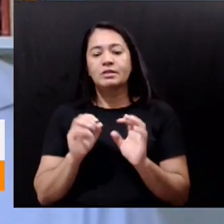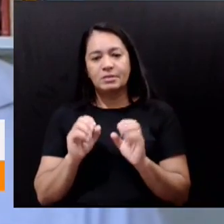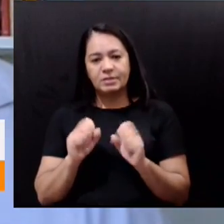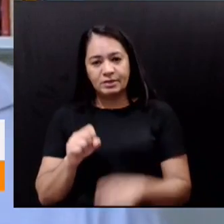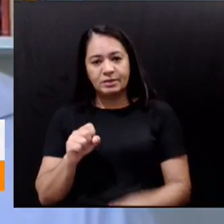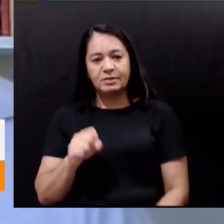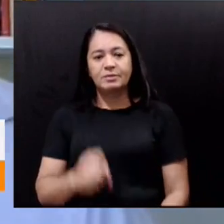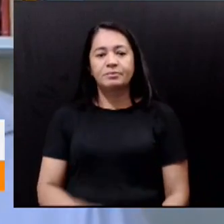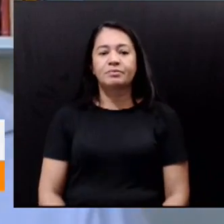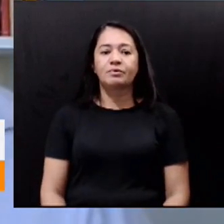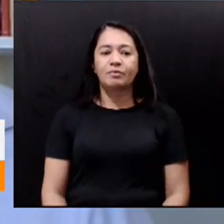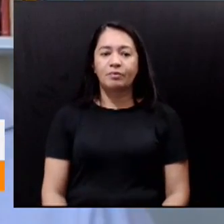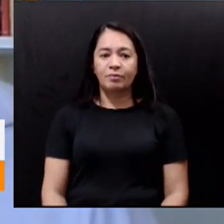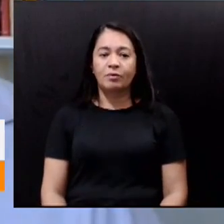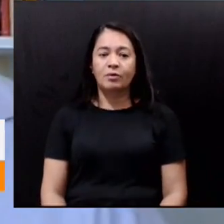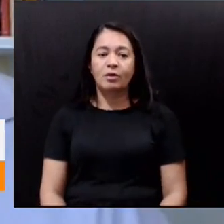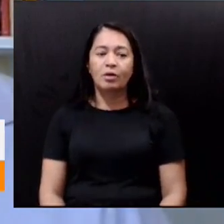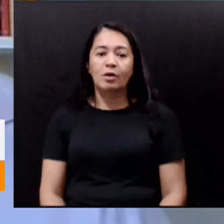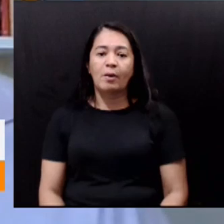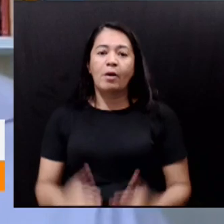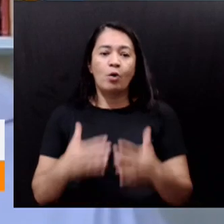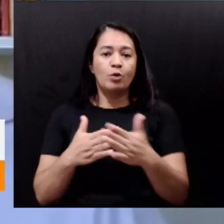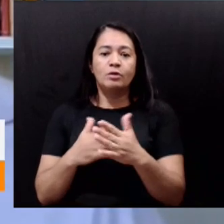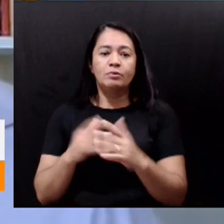saudável. É o limite onde entra, infelizmente,